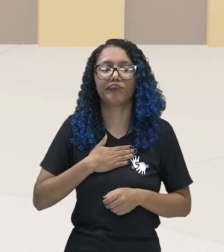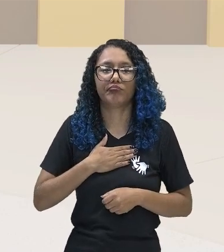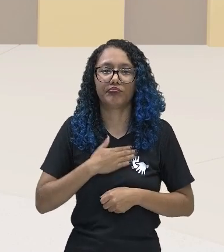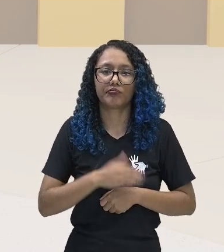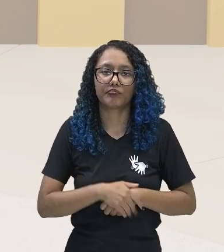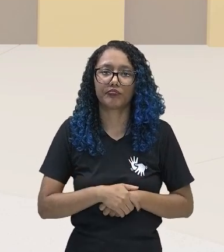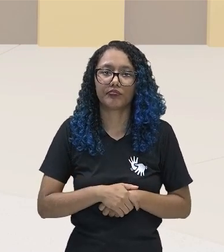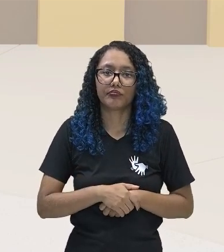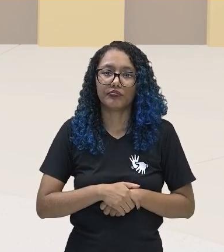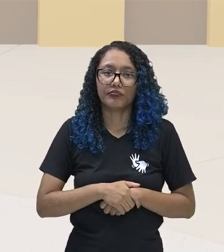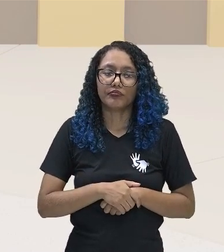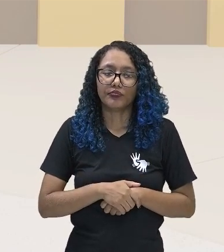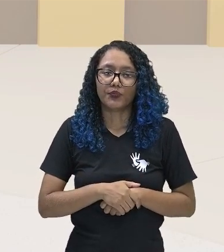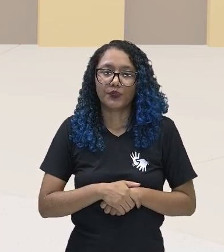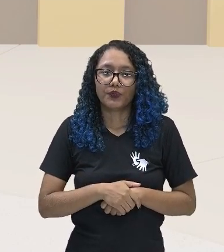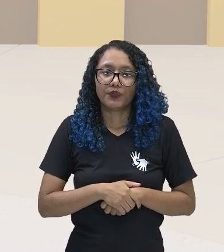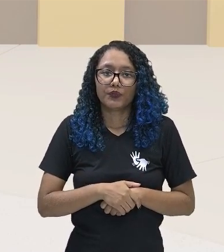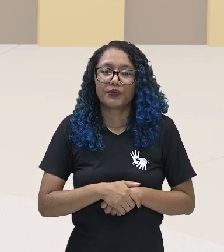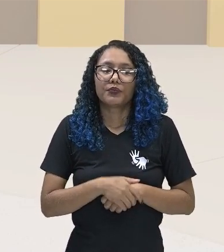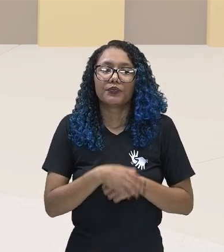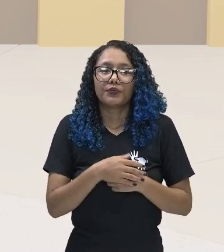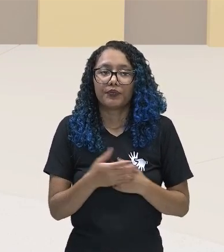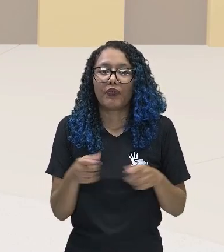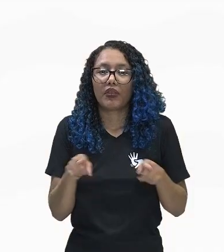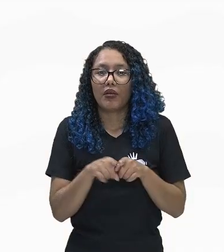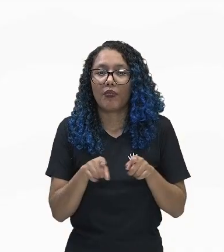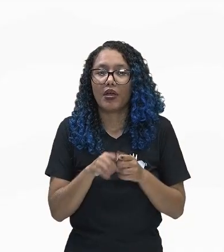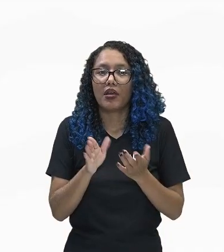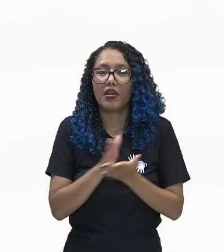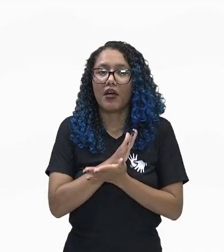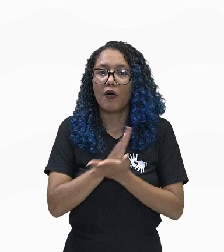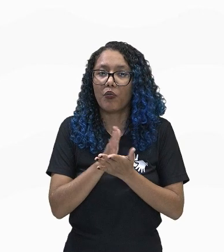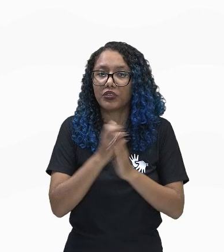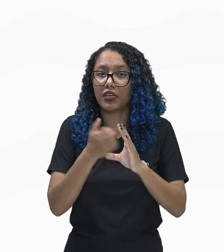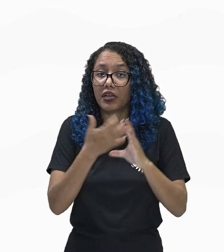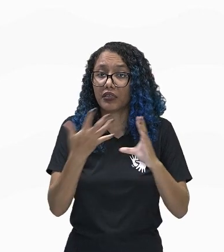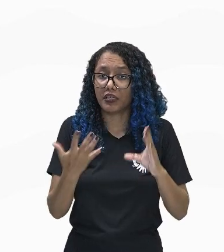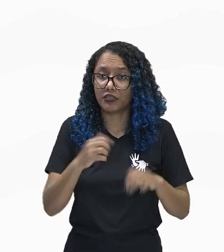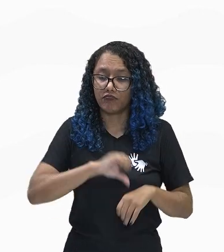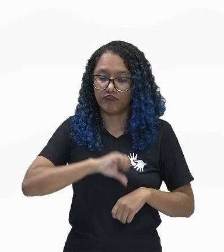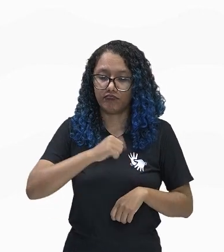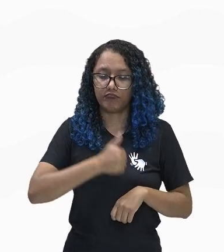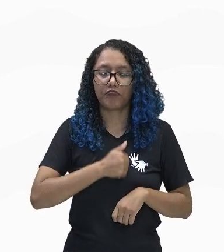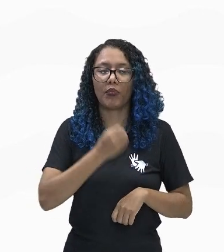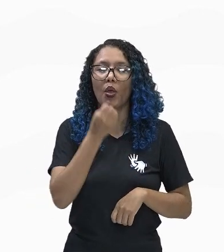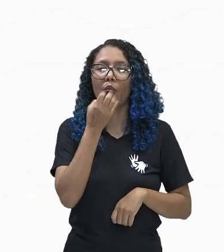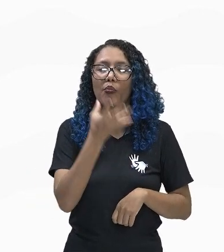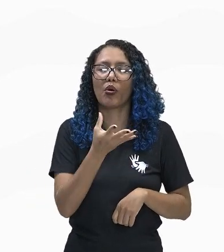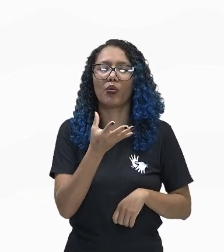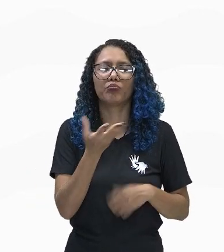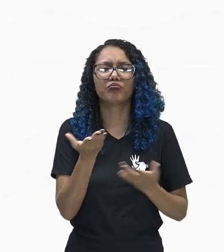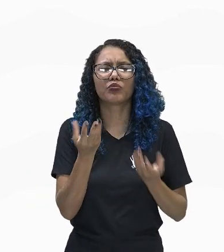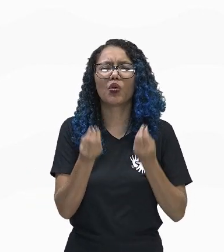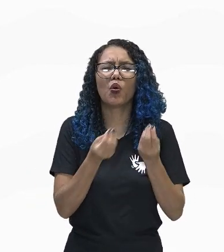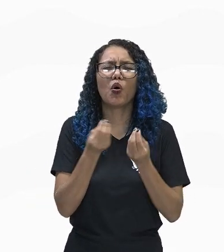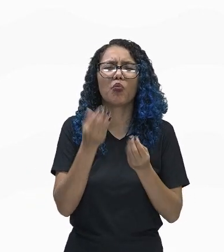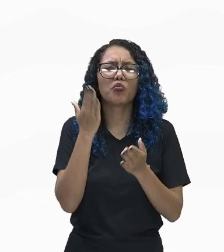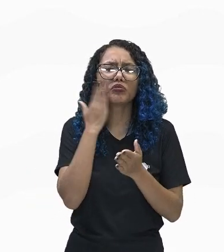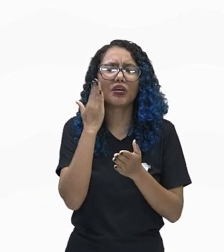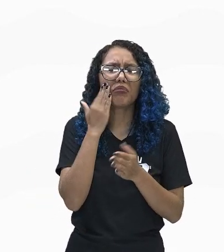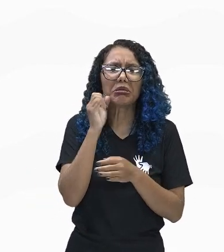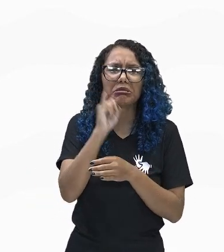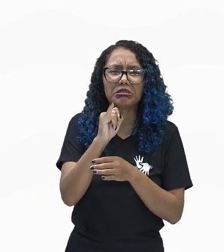alguns sinais de autoestima saudável. Professora, como que eu sei que a minha autoestima está